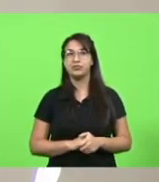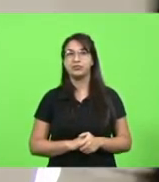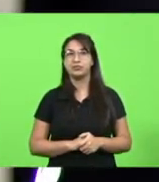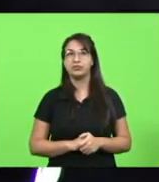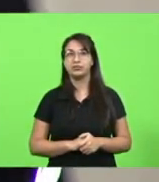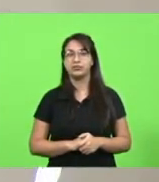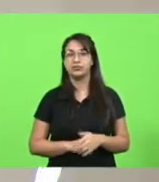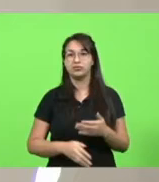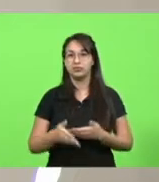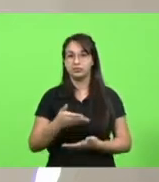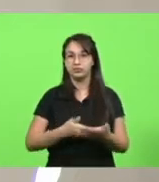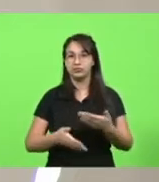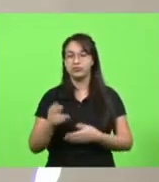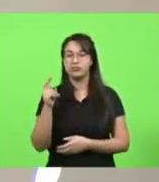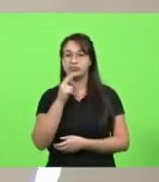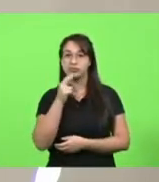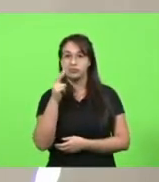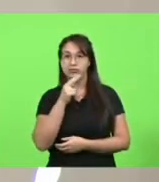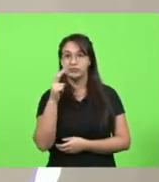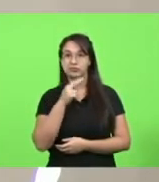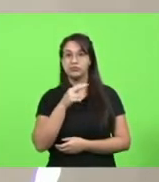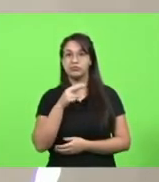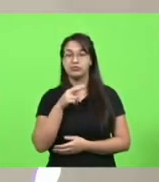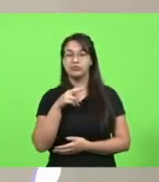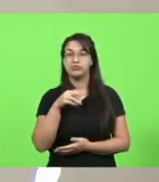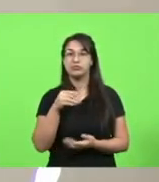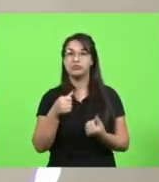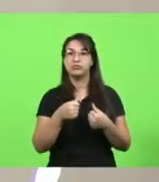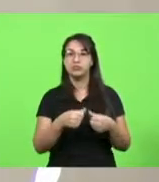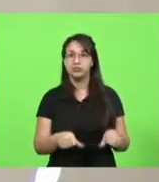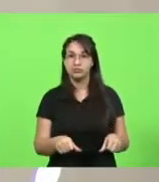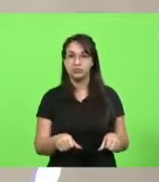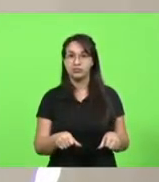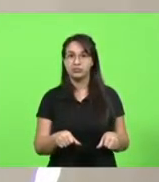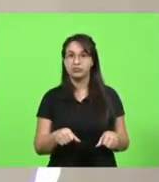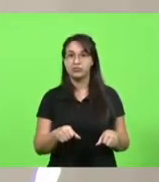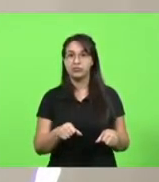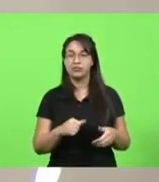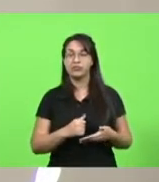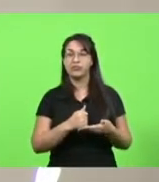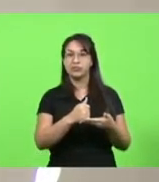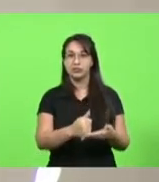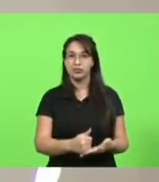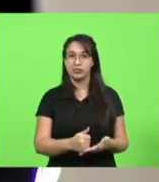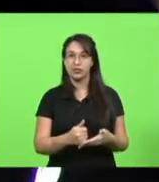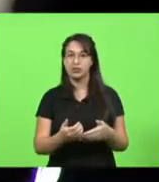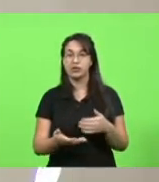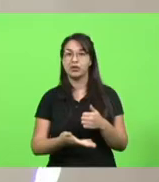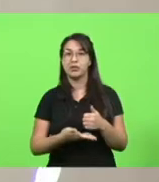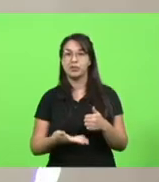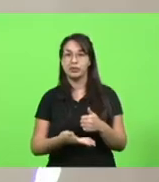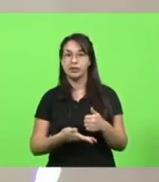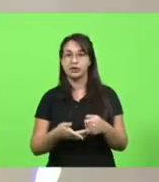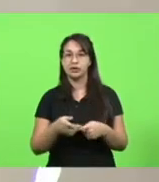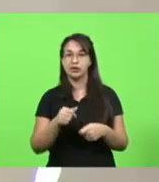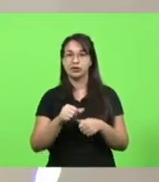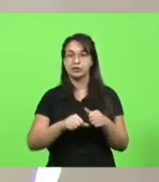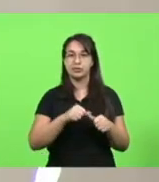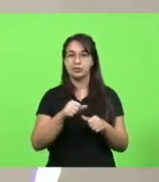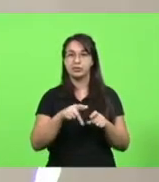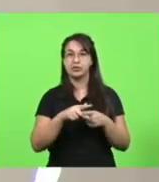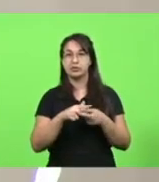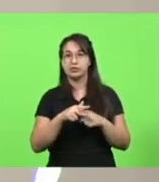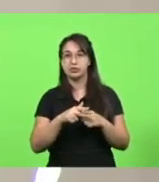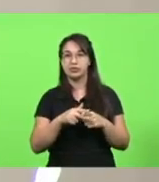Trâmite em regime de urgência, institui o Conselho de Acompanhamento e Controle Social do Fundo de Manutenção e Desenvolvimento da